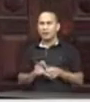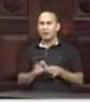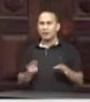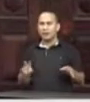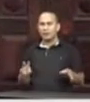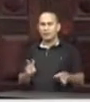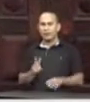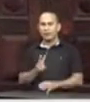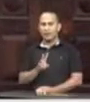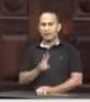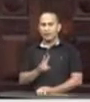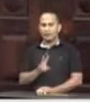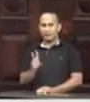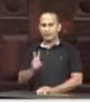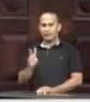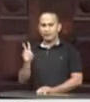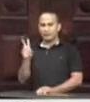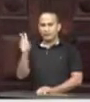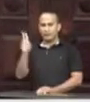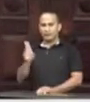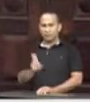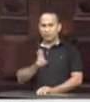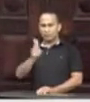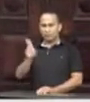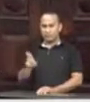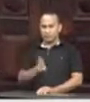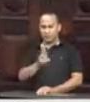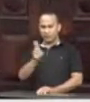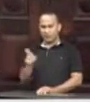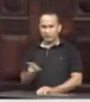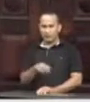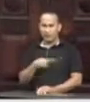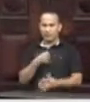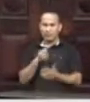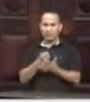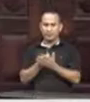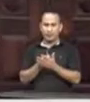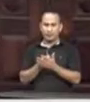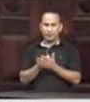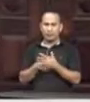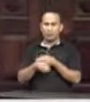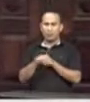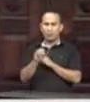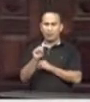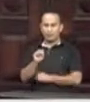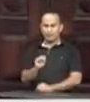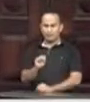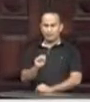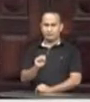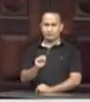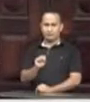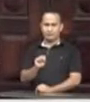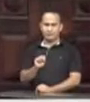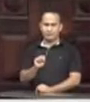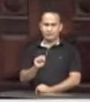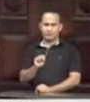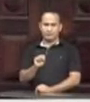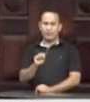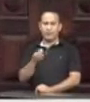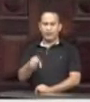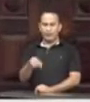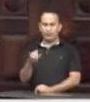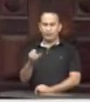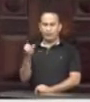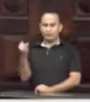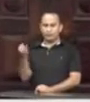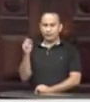valor ser usado para pagamento das OSs. É